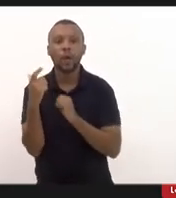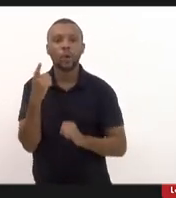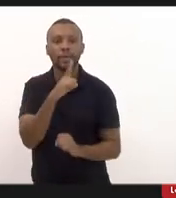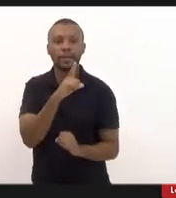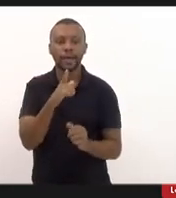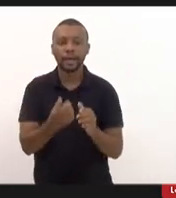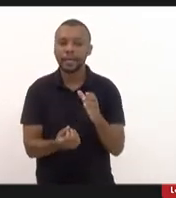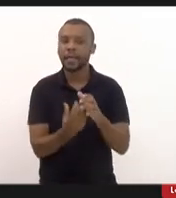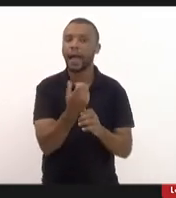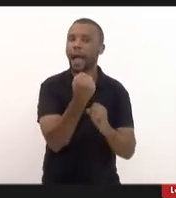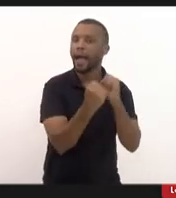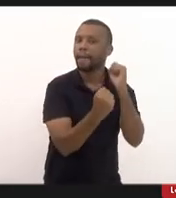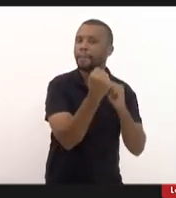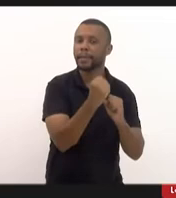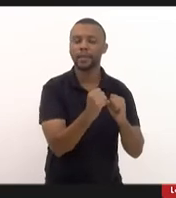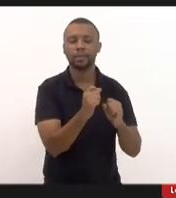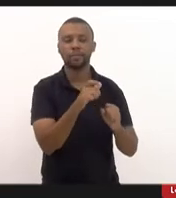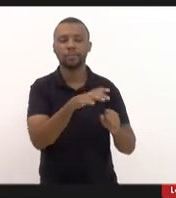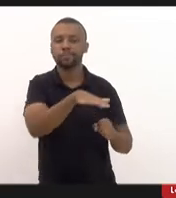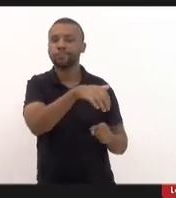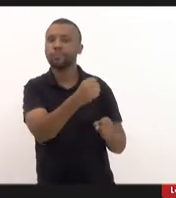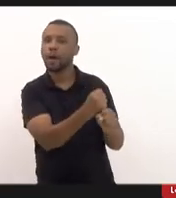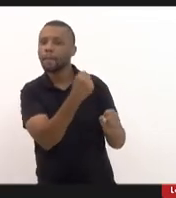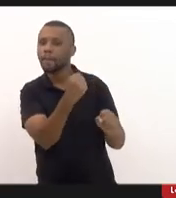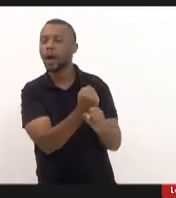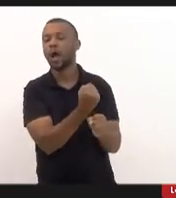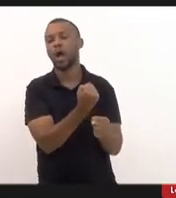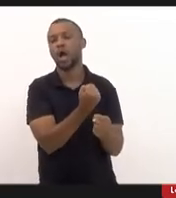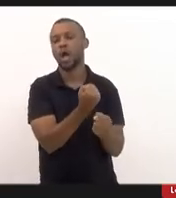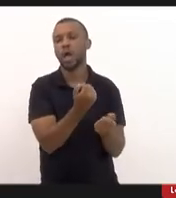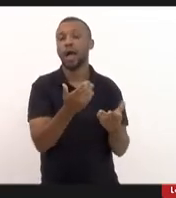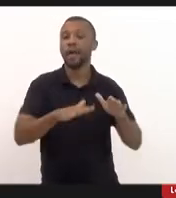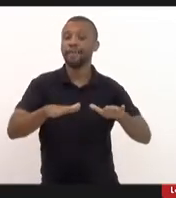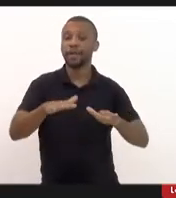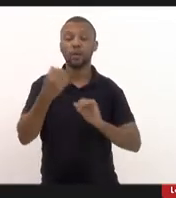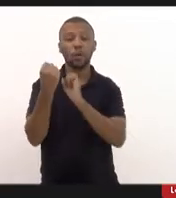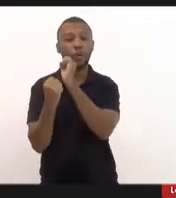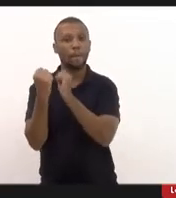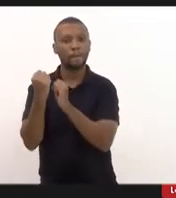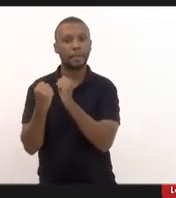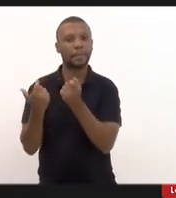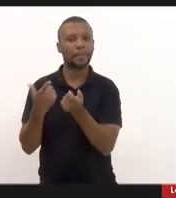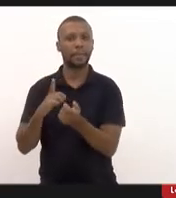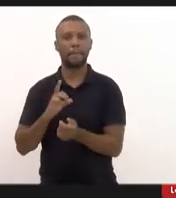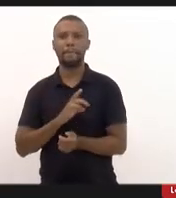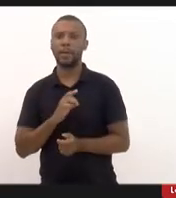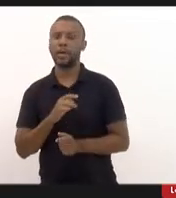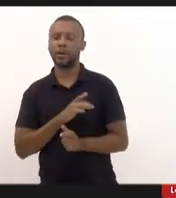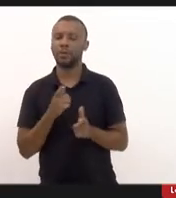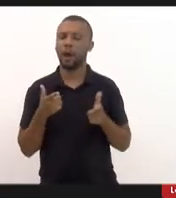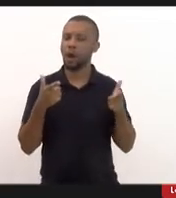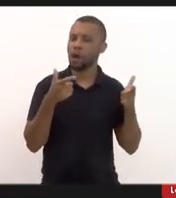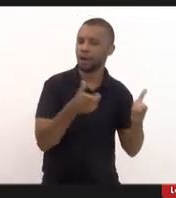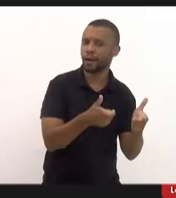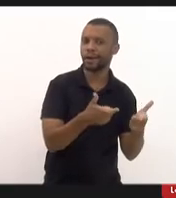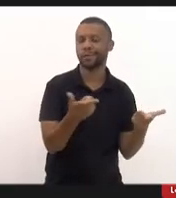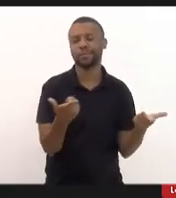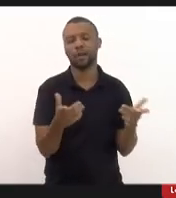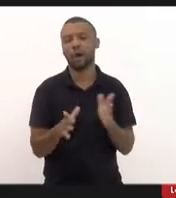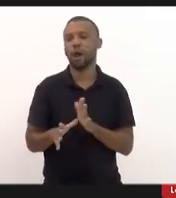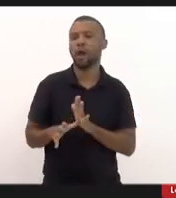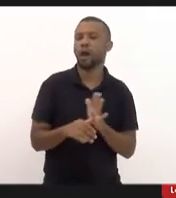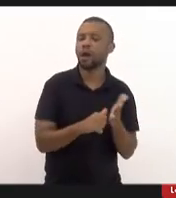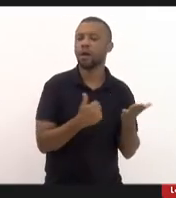tem medo de botar uma obra ali, ser assaltado, ser roubado, ser morto, porque a gente não tem segurança. Então,